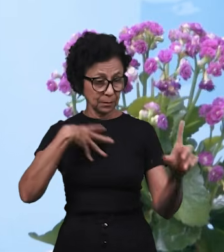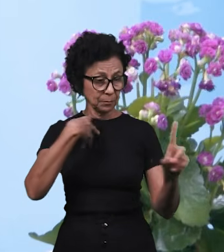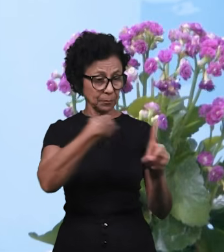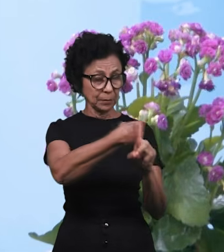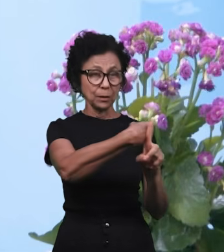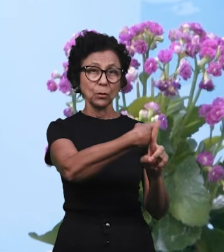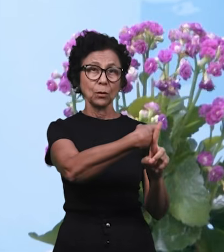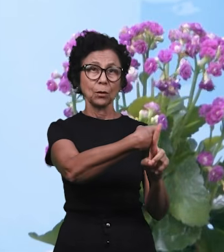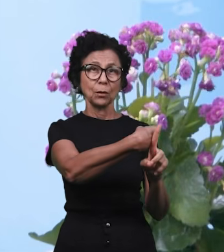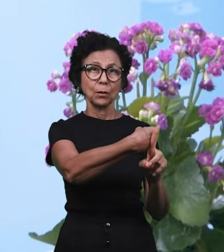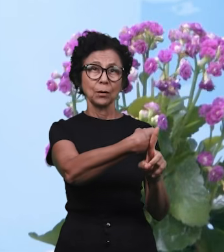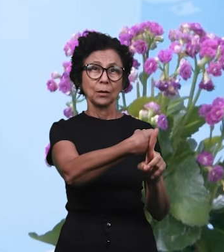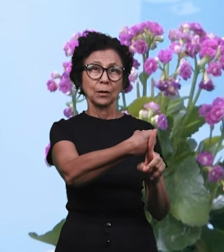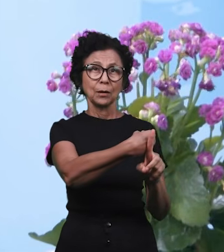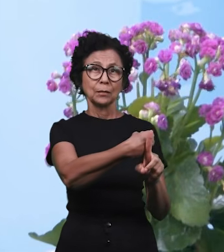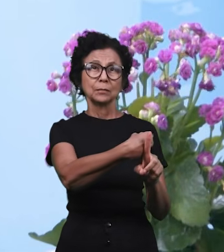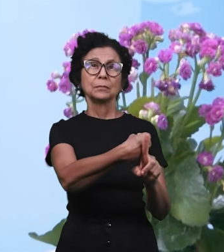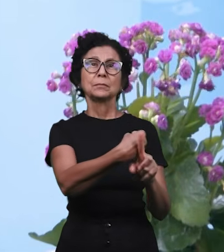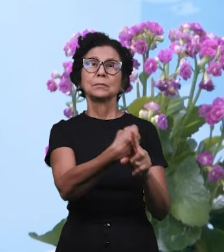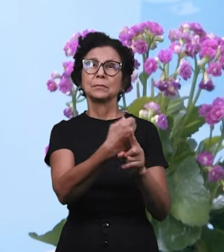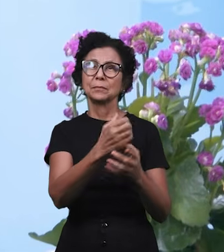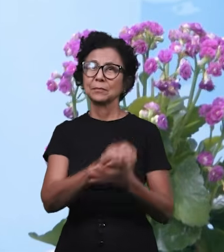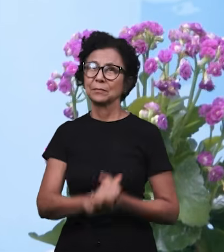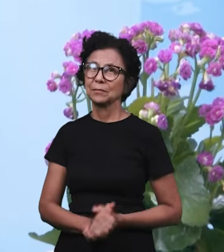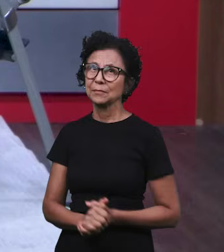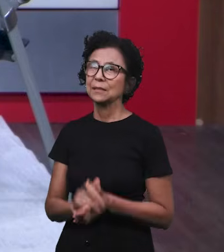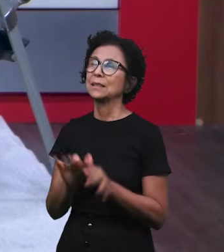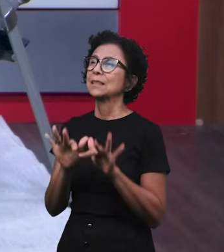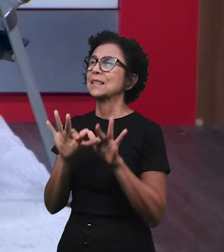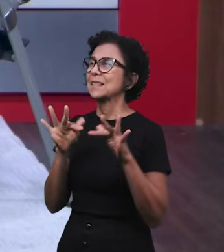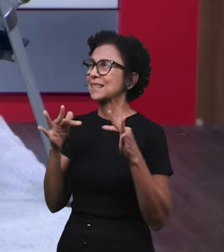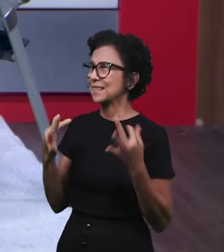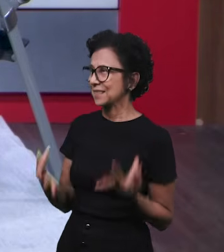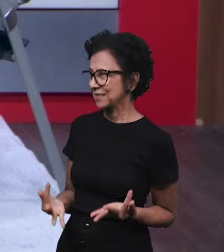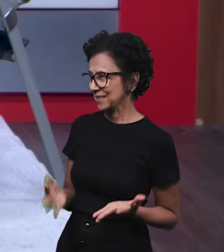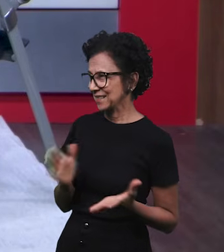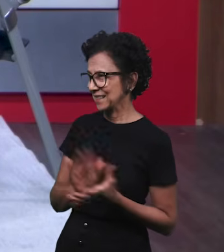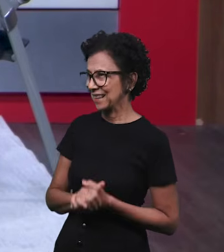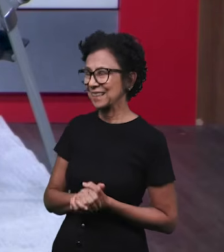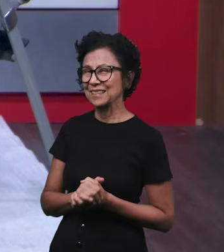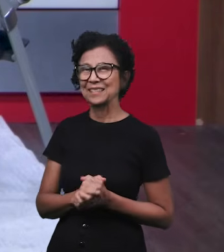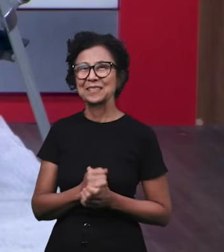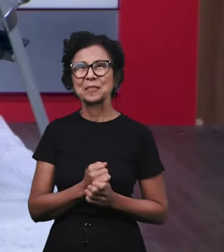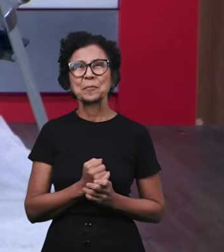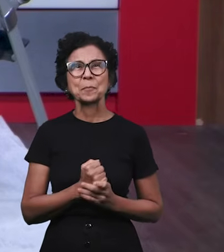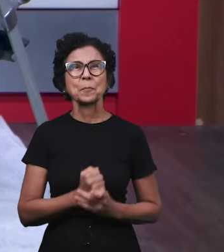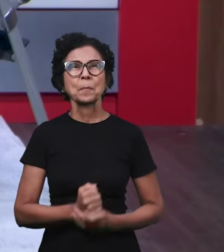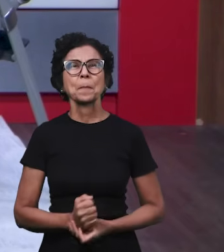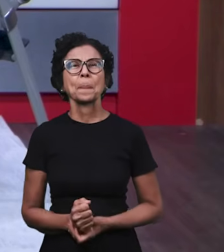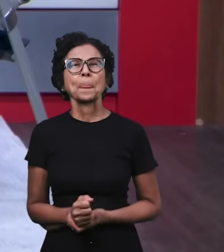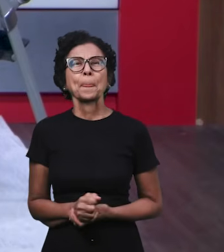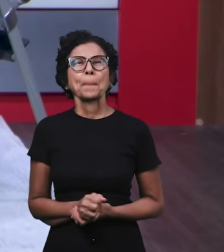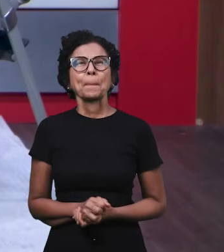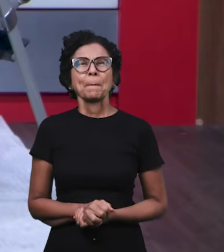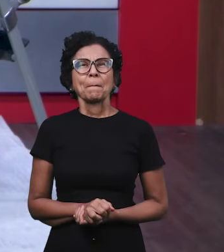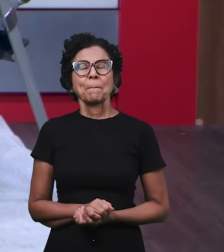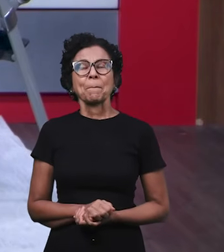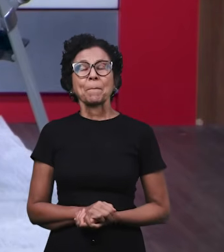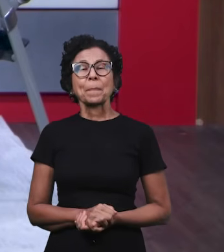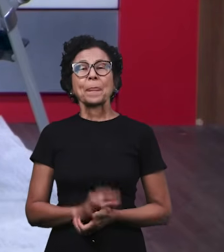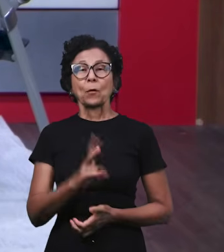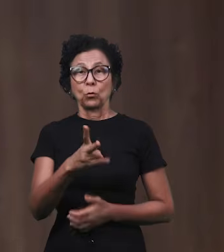ele. Tá vendo? Simples, né? Simples. E um novo texto. E aí falam bem assim, correm do teu lado,